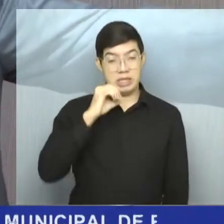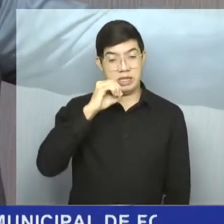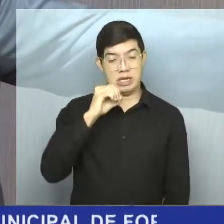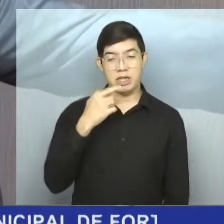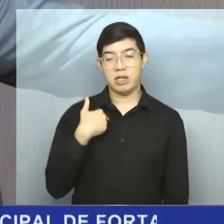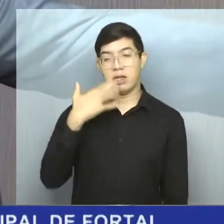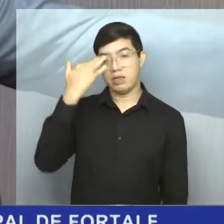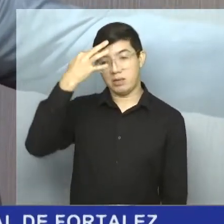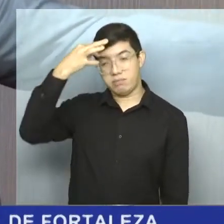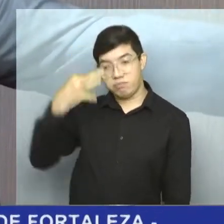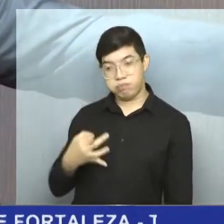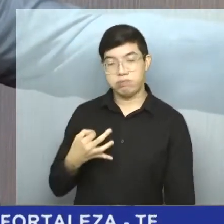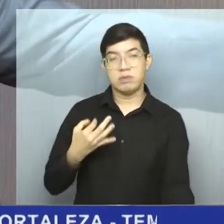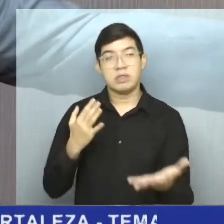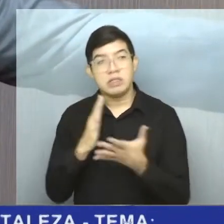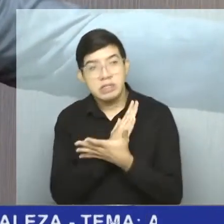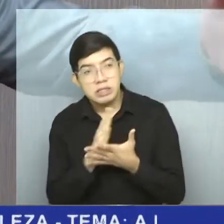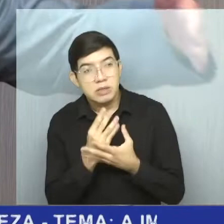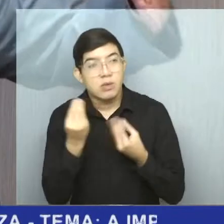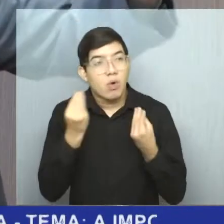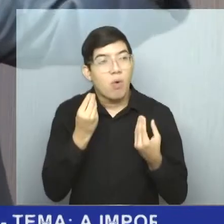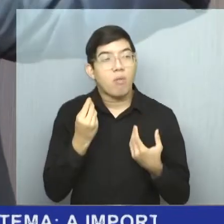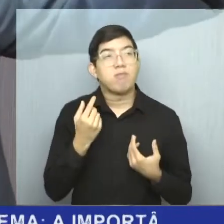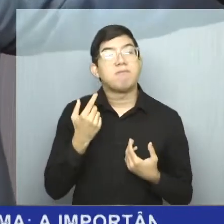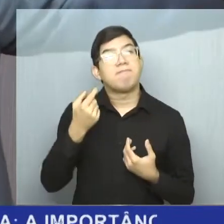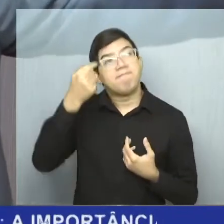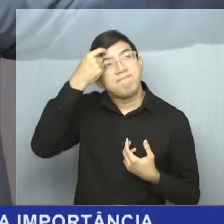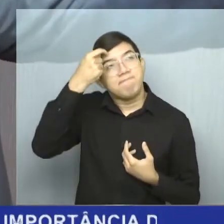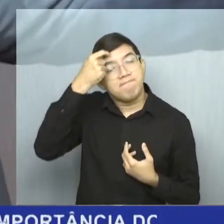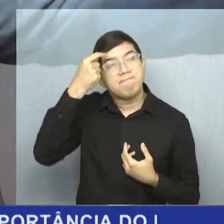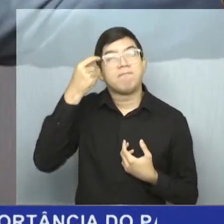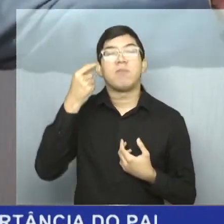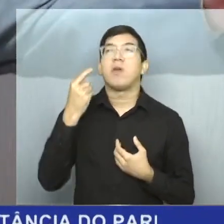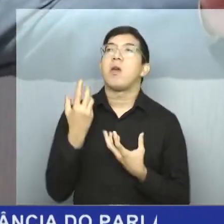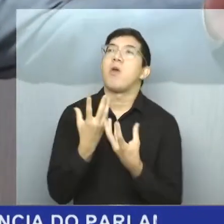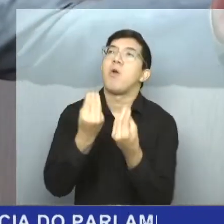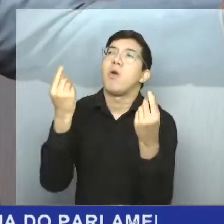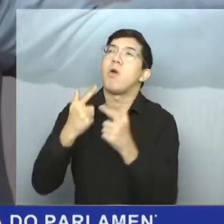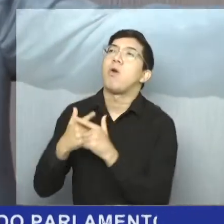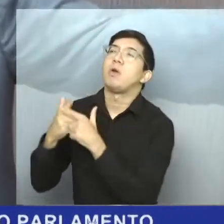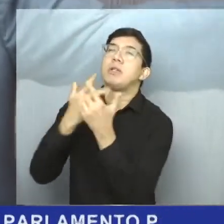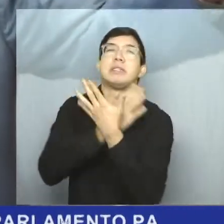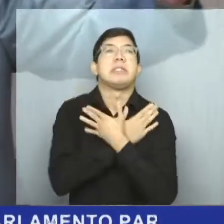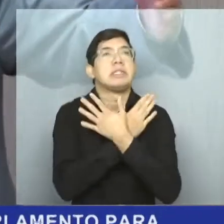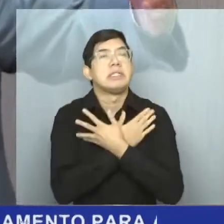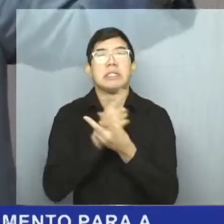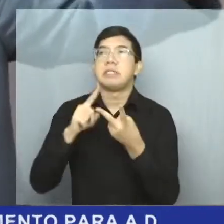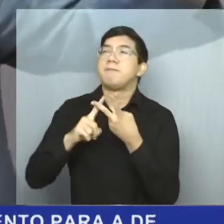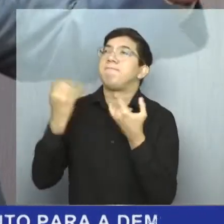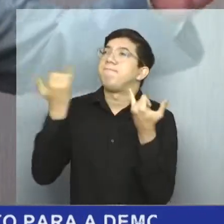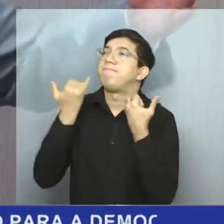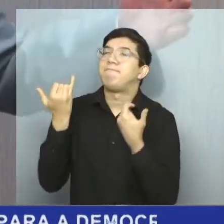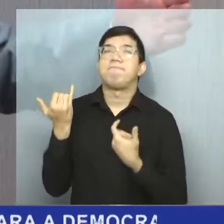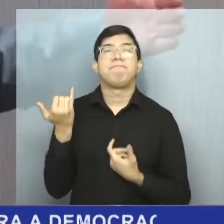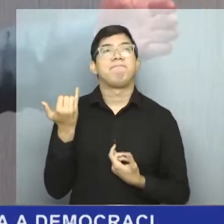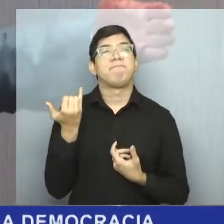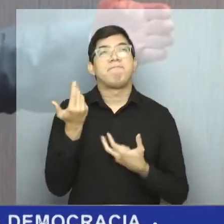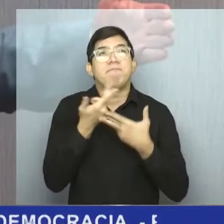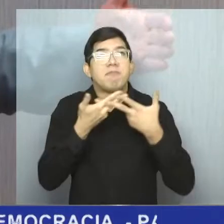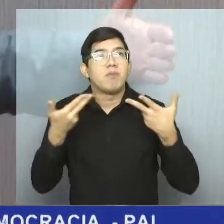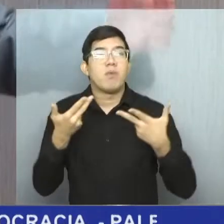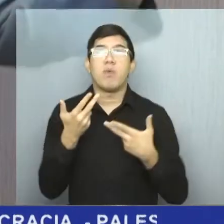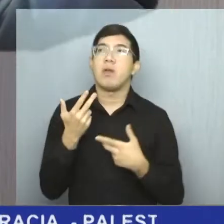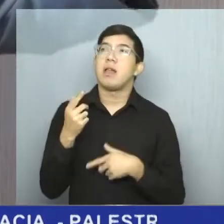que atinge 12 milhões de pessoas, ou na mais brutal selvageria da informalidade, que entre nós tem as seguintes